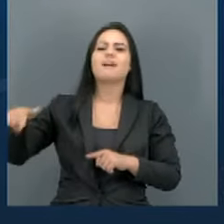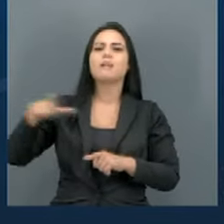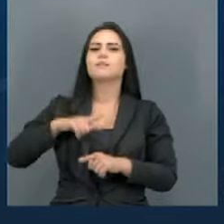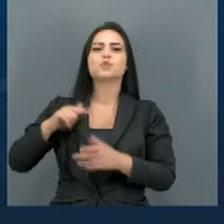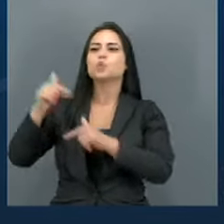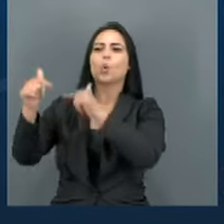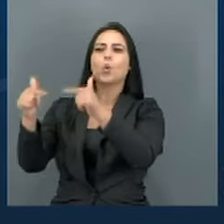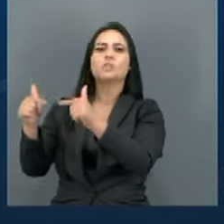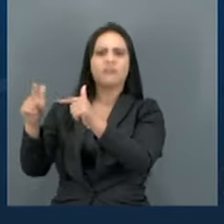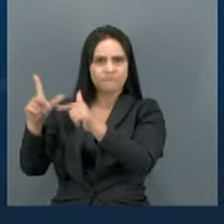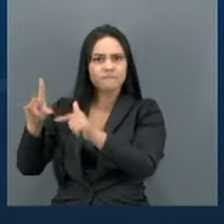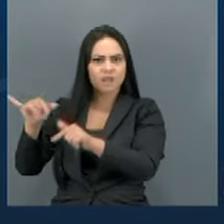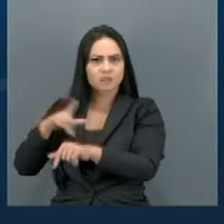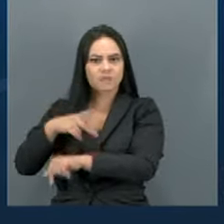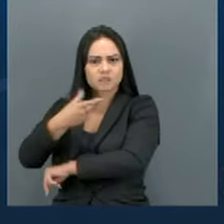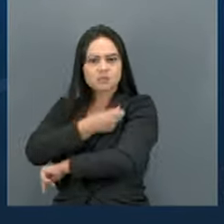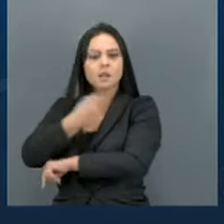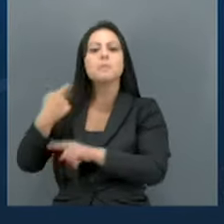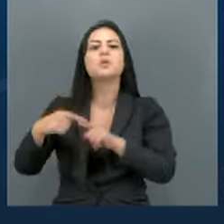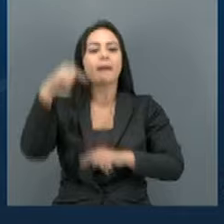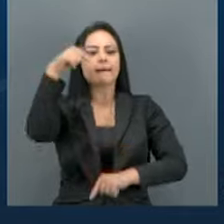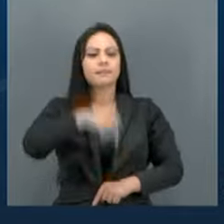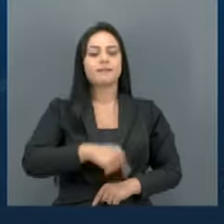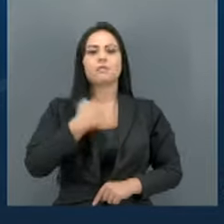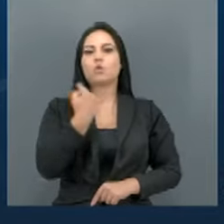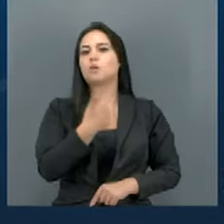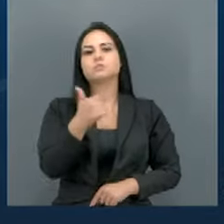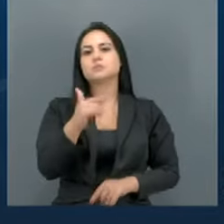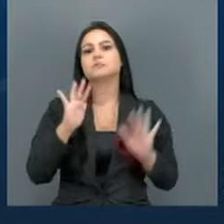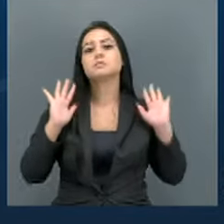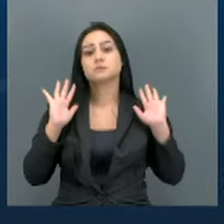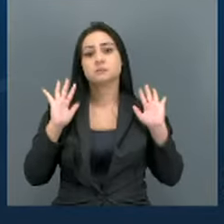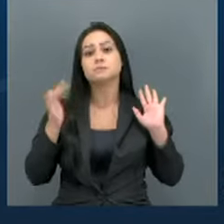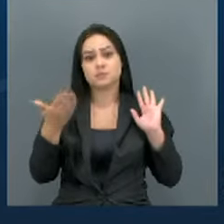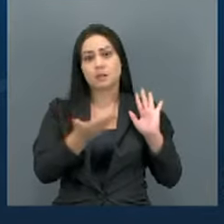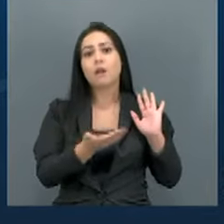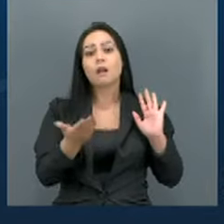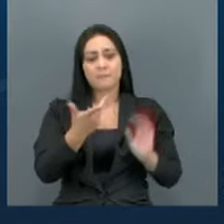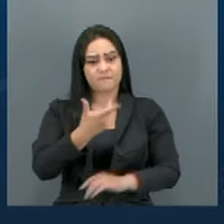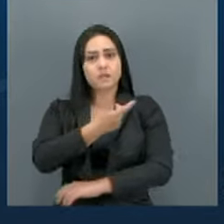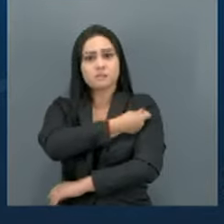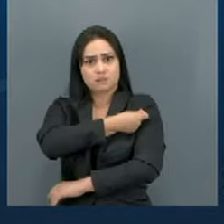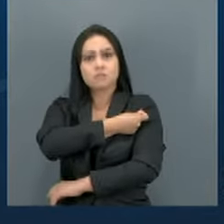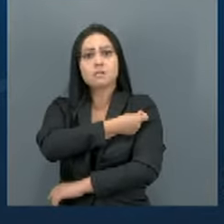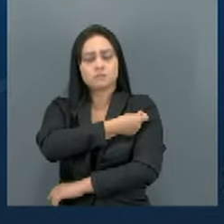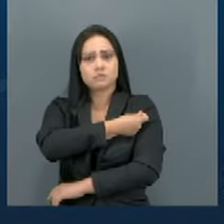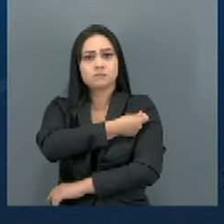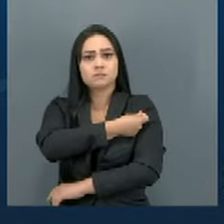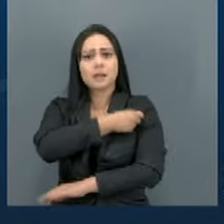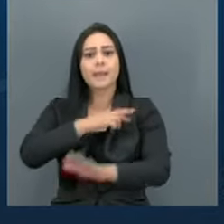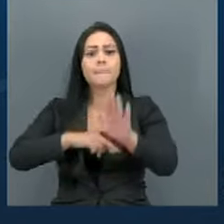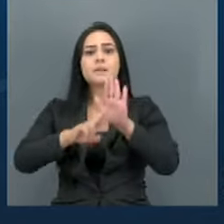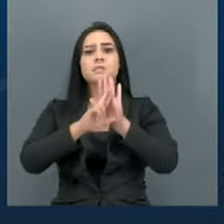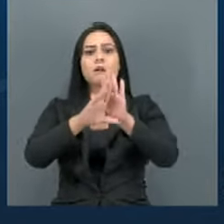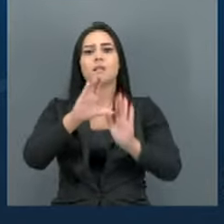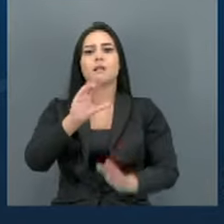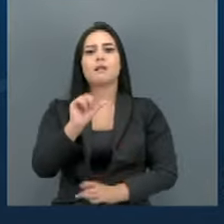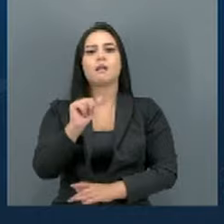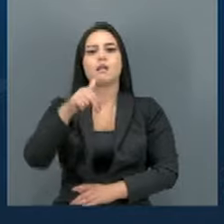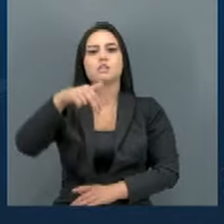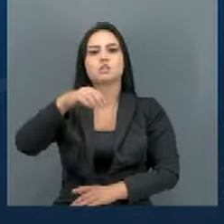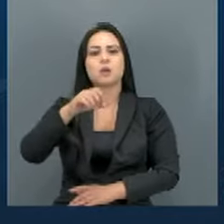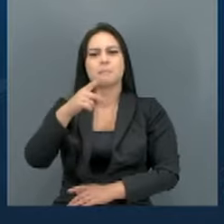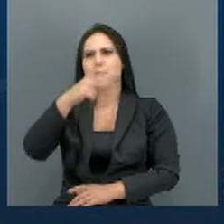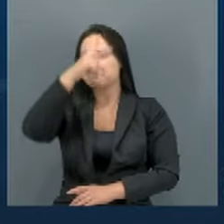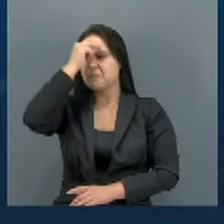nós aqui não? Nós não somos pior do que esse povo, não. Nós queremos nossa vacina na beira do Iriri. representante da Canop,